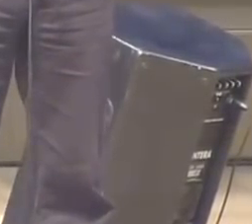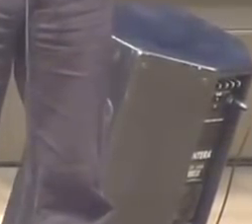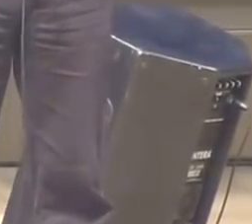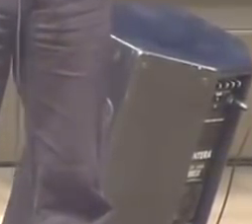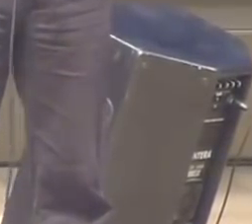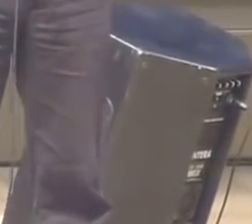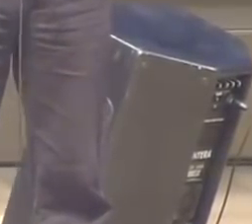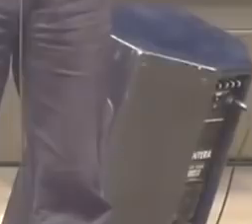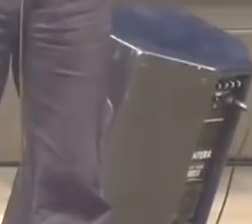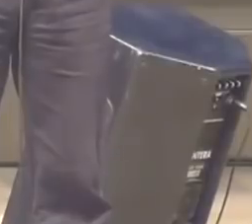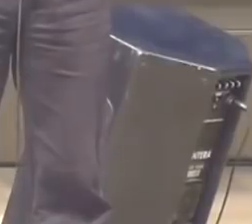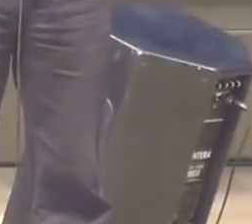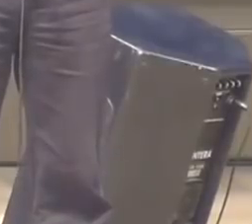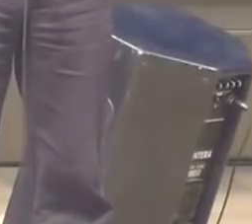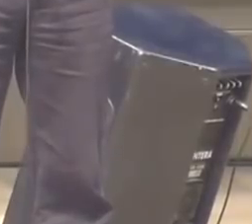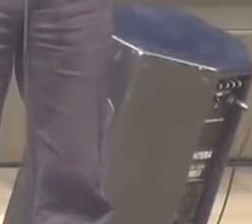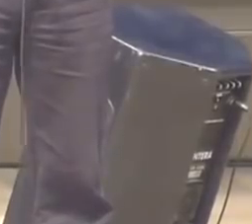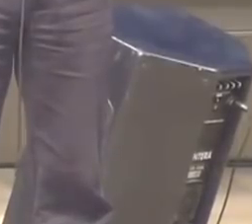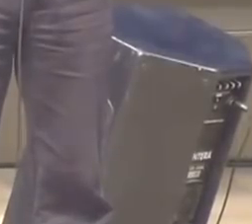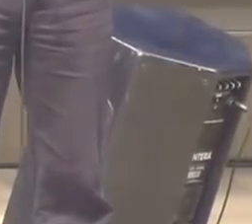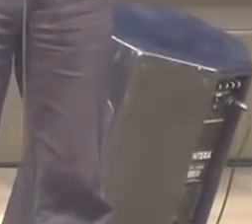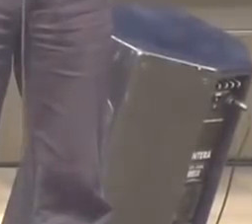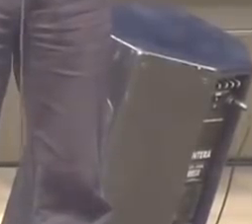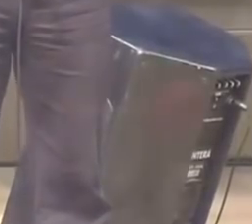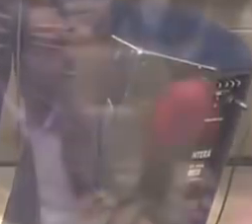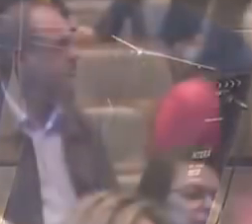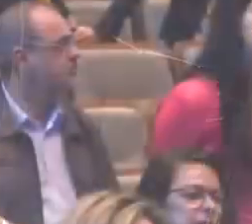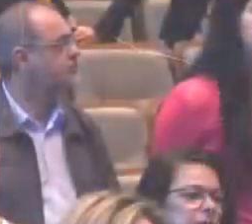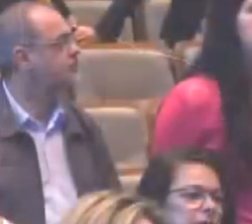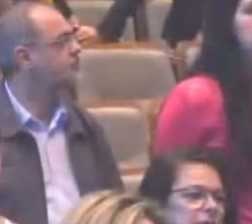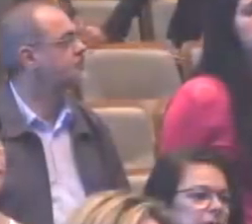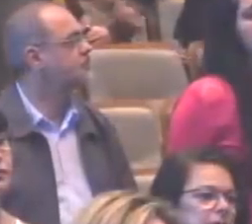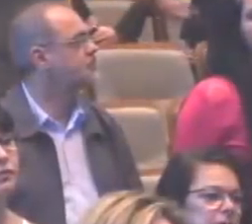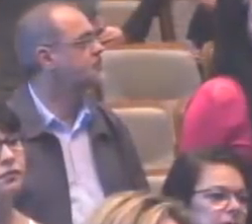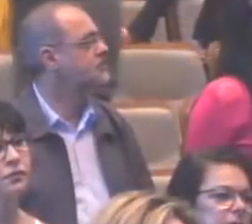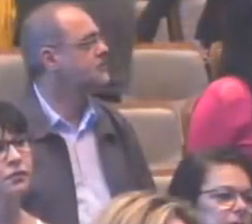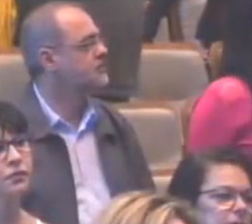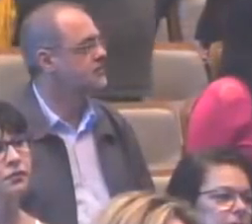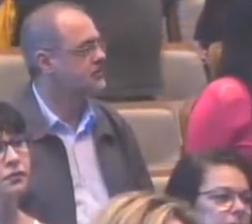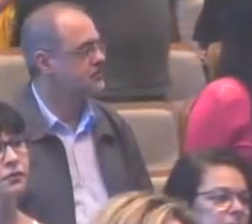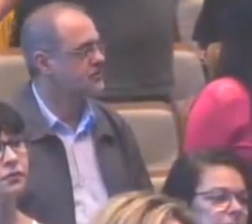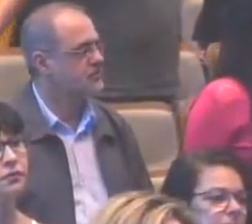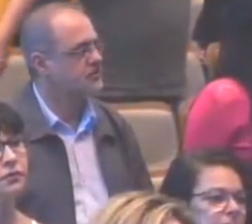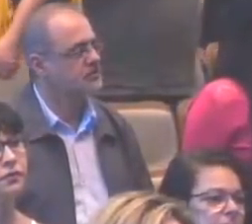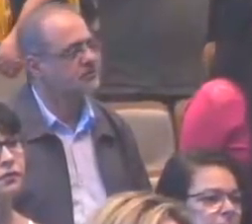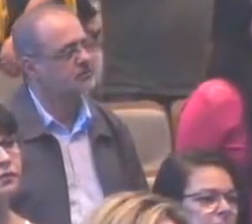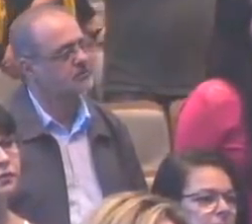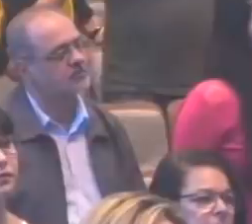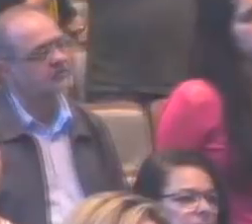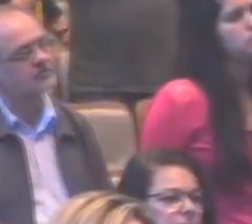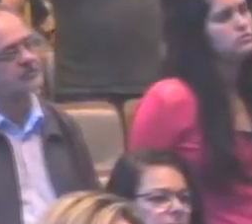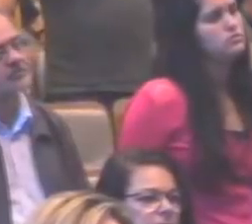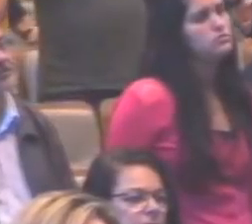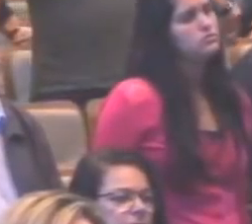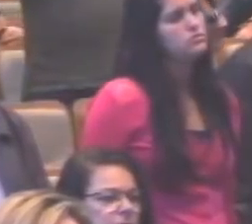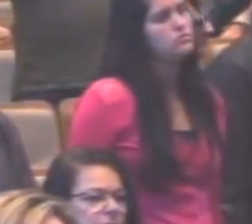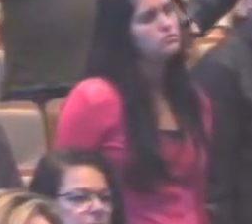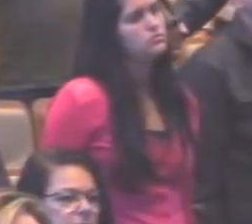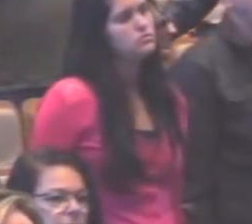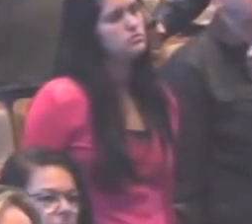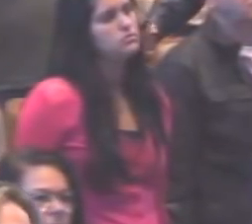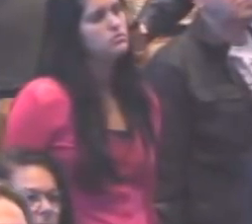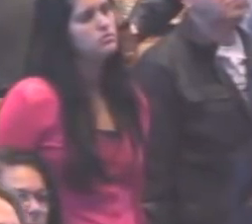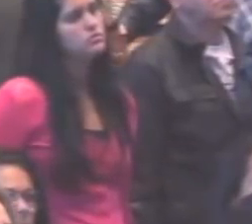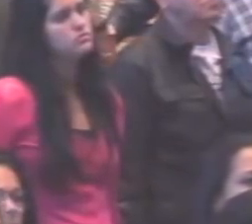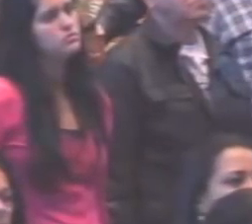enfrentamento na nossa vida. Às vezes são vícios, às vezes são situações familiares, às vezes são